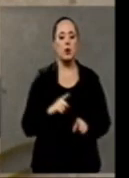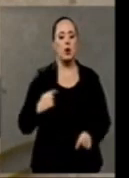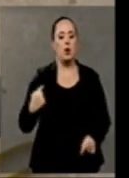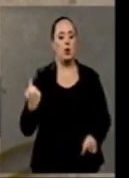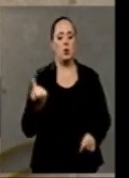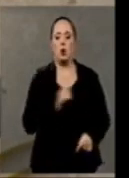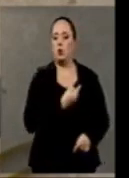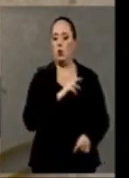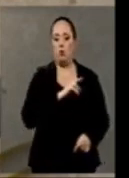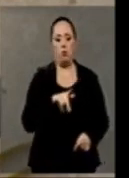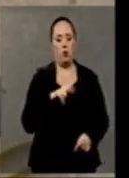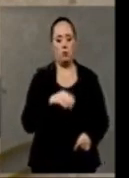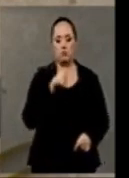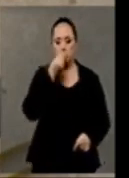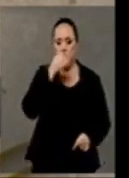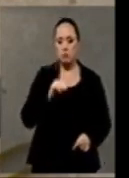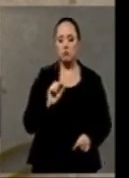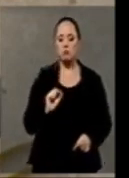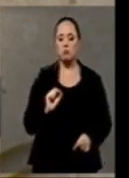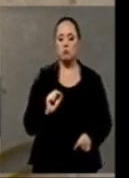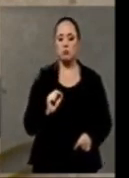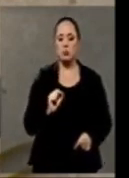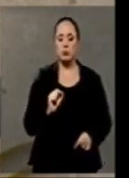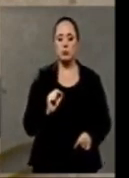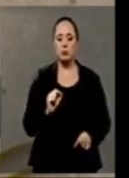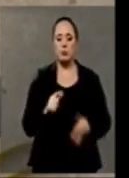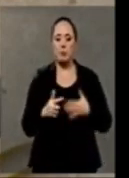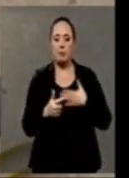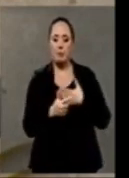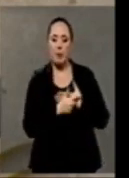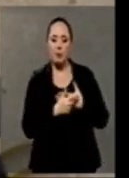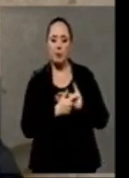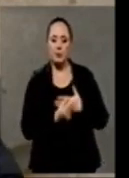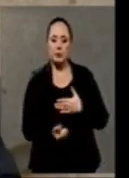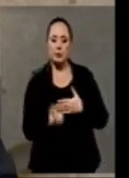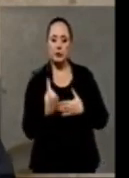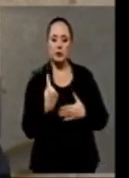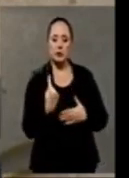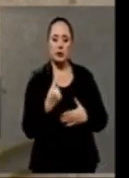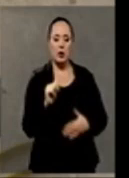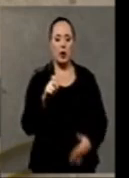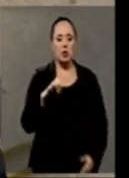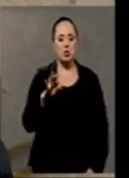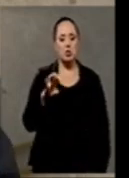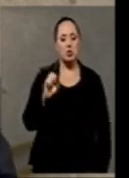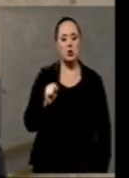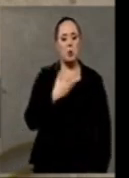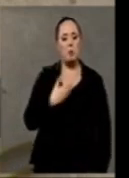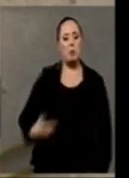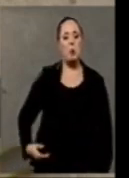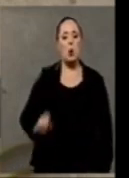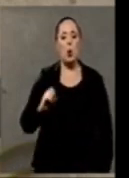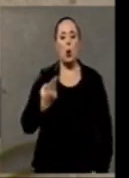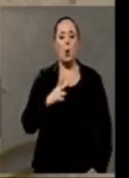lenientes com os desvios de conduta dos agentes públicos ou privados